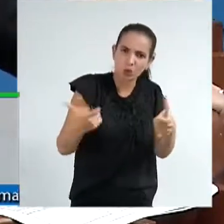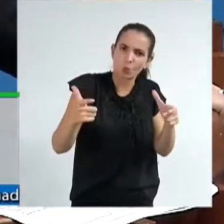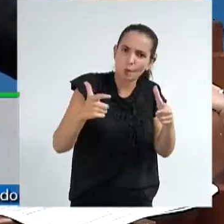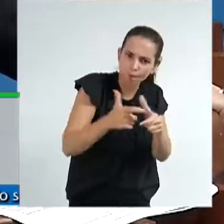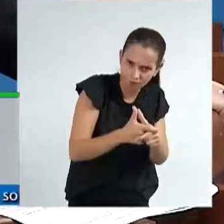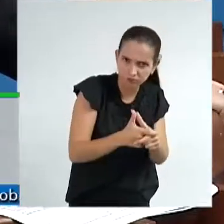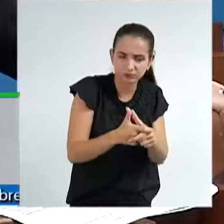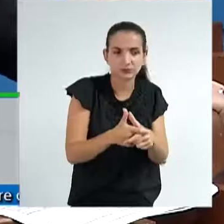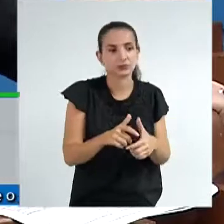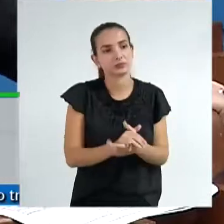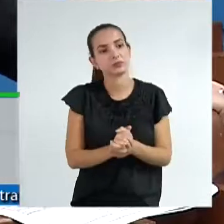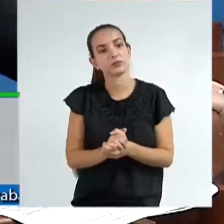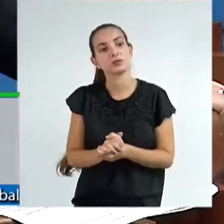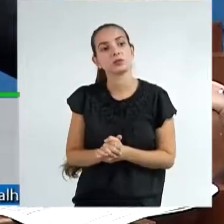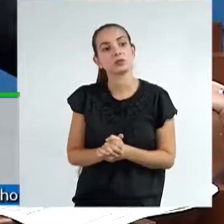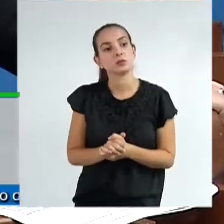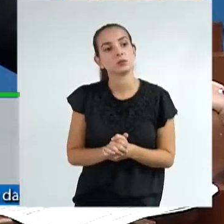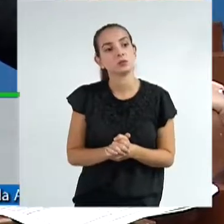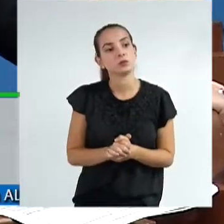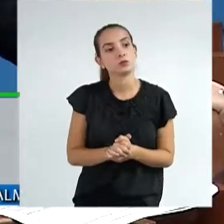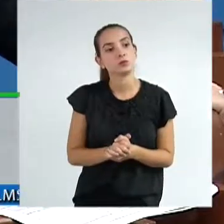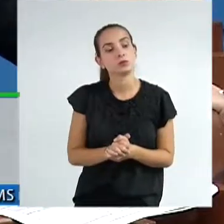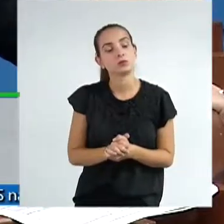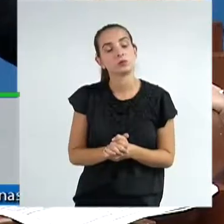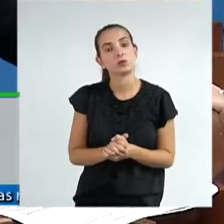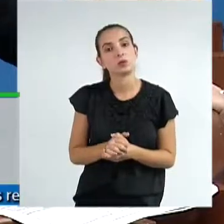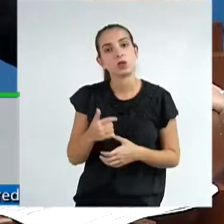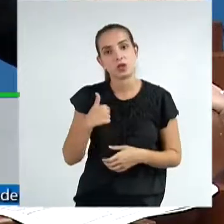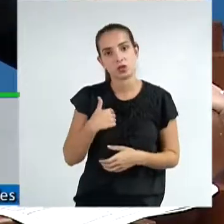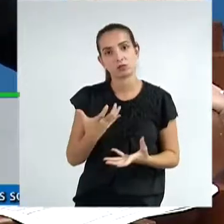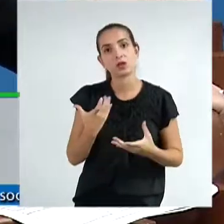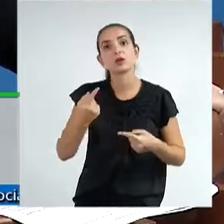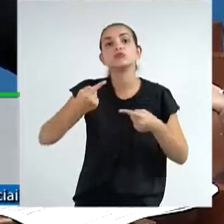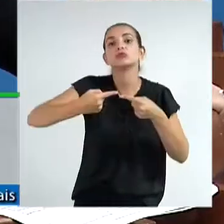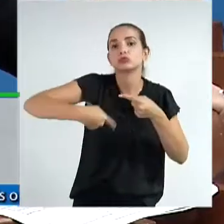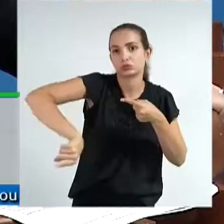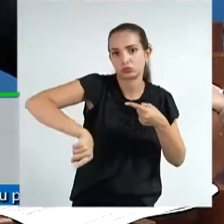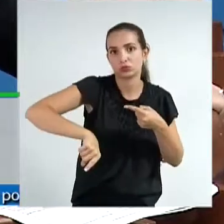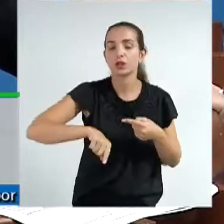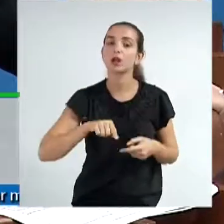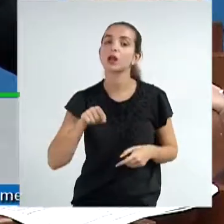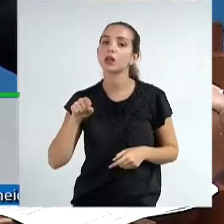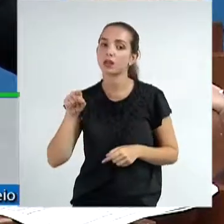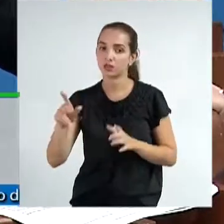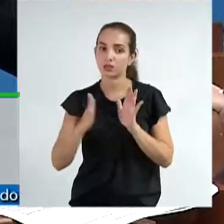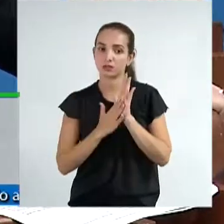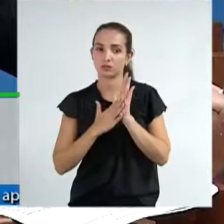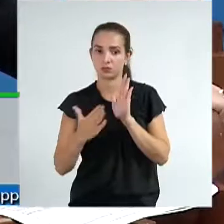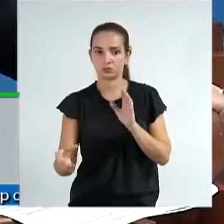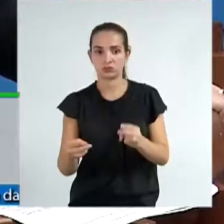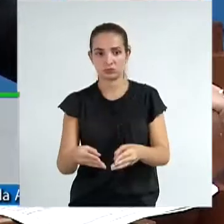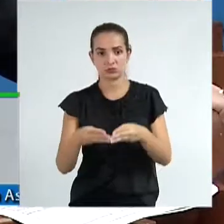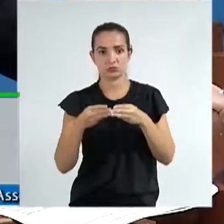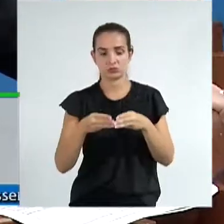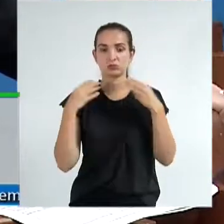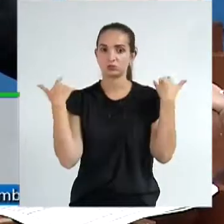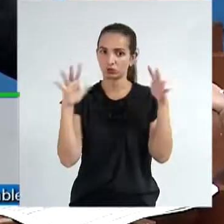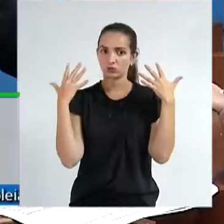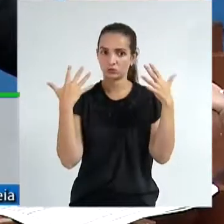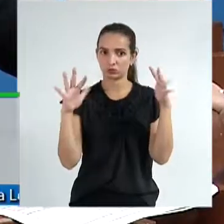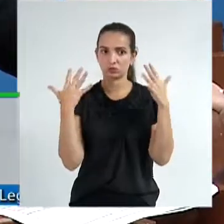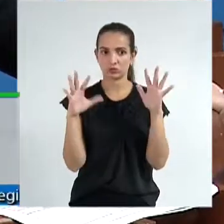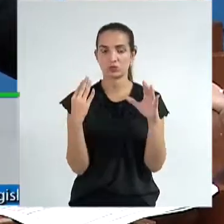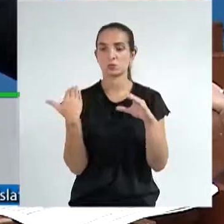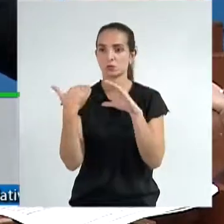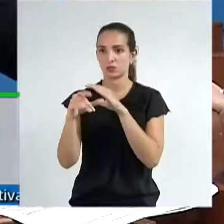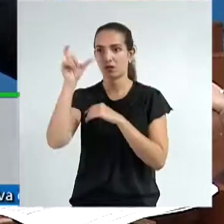Eu gostaria de discordar desta proposta de moção de congratulações